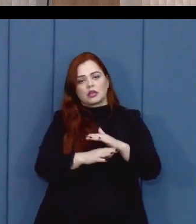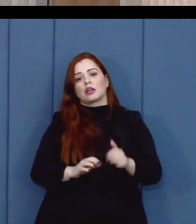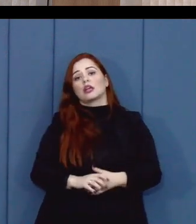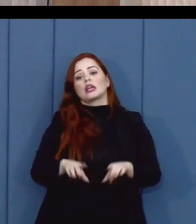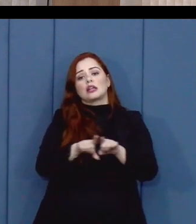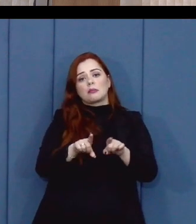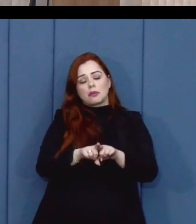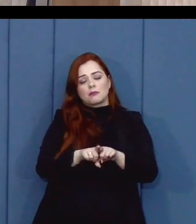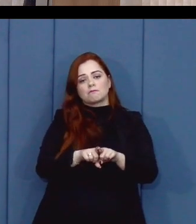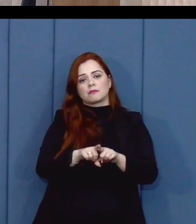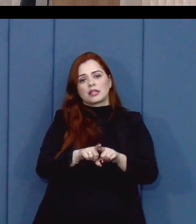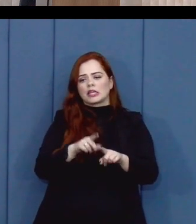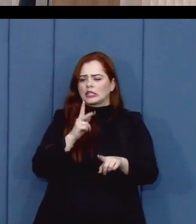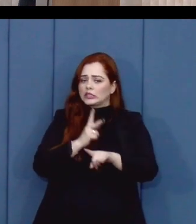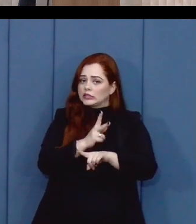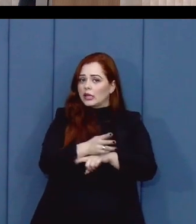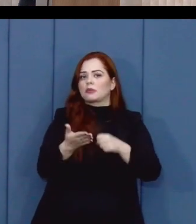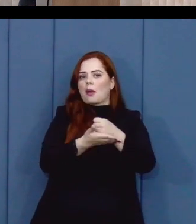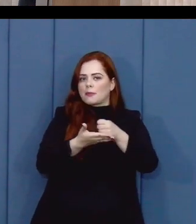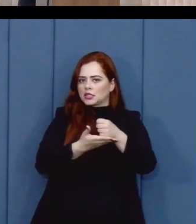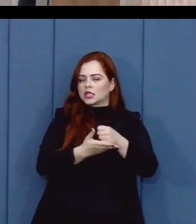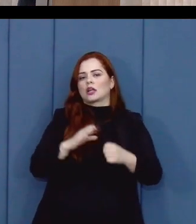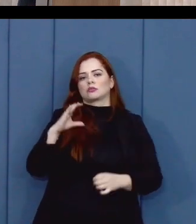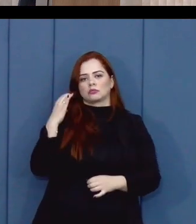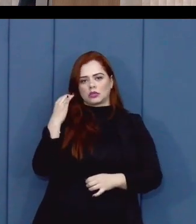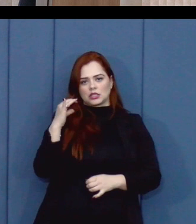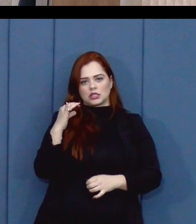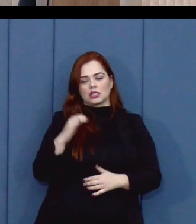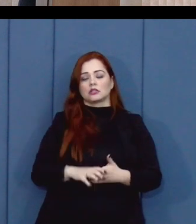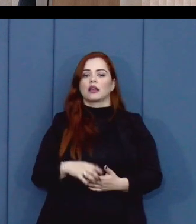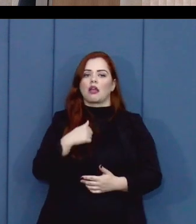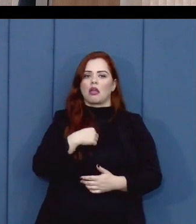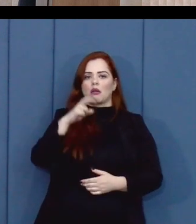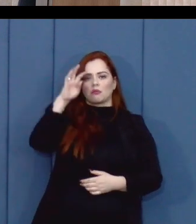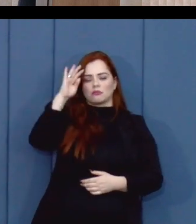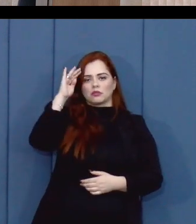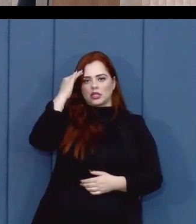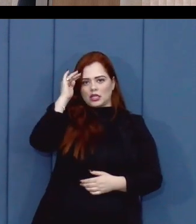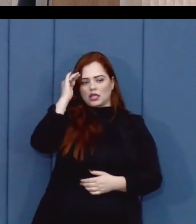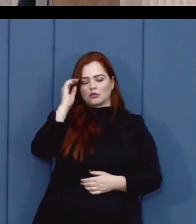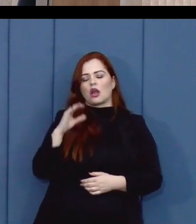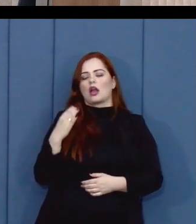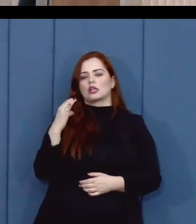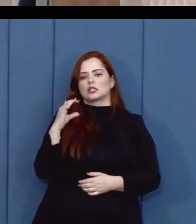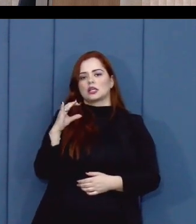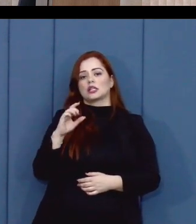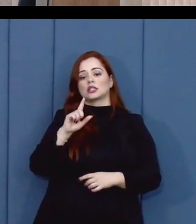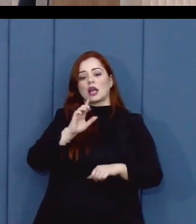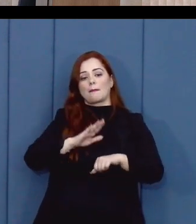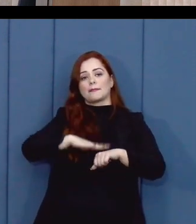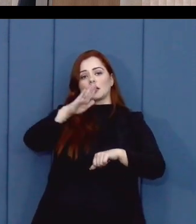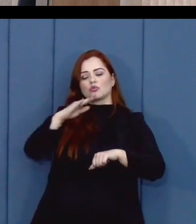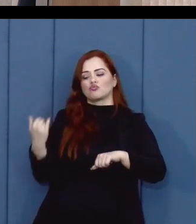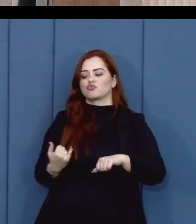E sempre fundamentado em ciência. Então eu entendo que a ciência é o grande pilar, é o